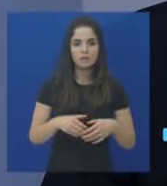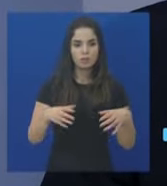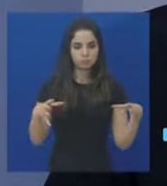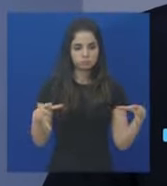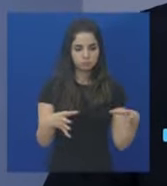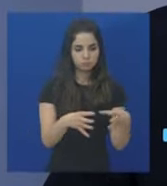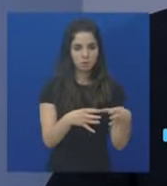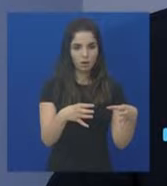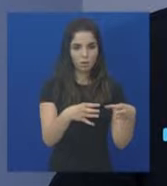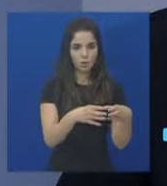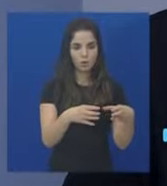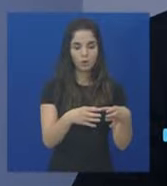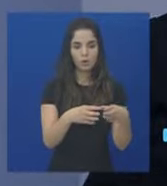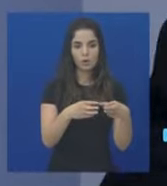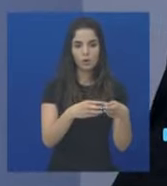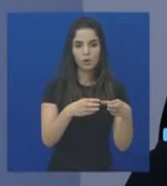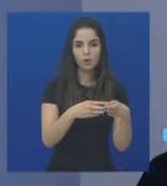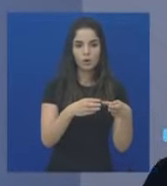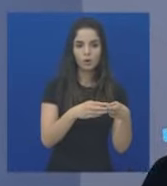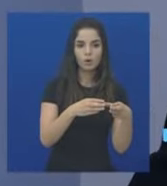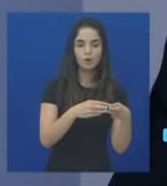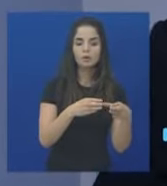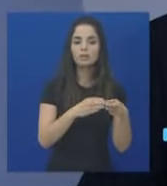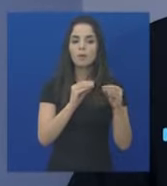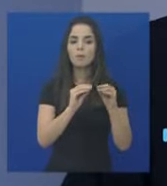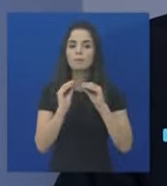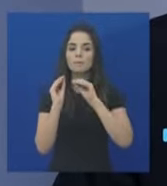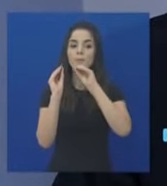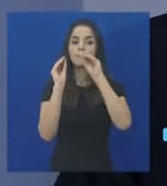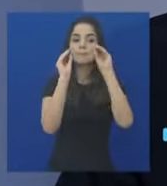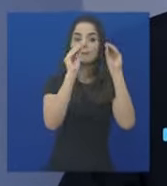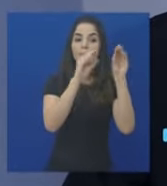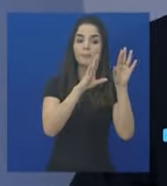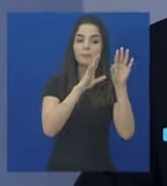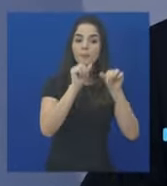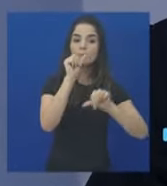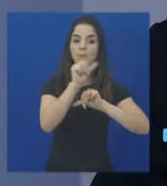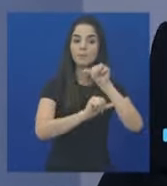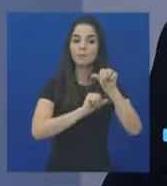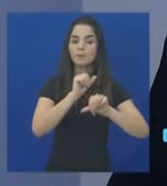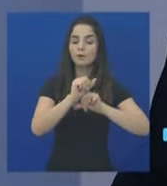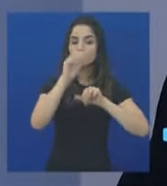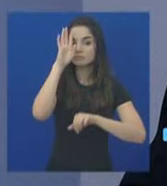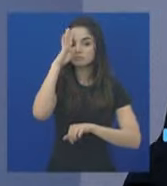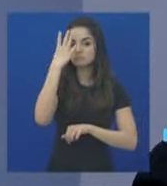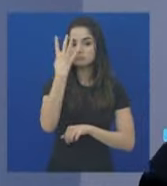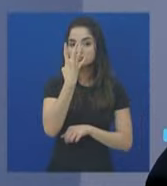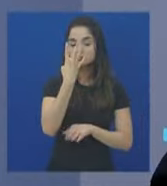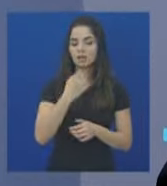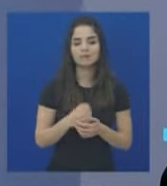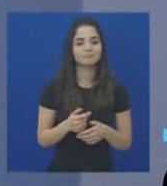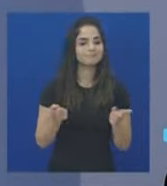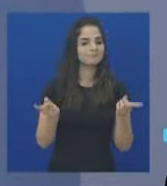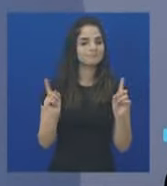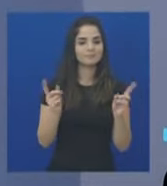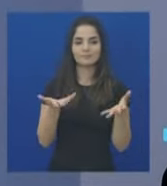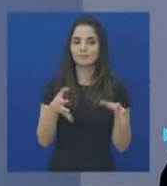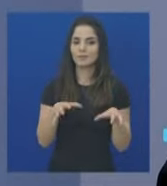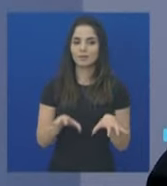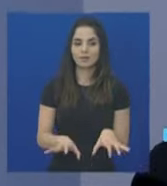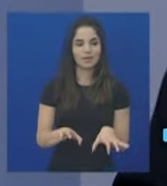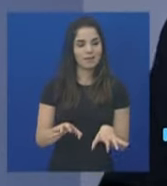iam pacotes e pacotes para instâncias superiores para mudar decisão. Não é esse país que queremos, não é essa cidade que queremos.